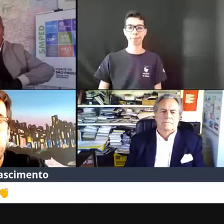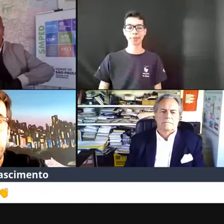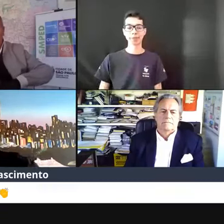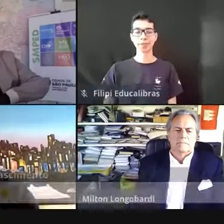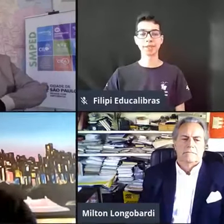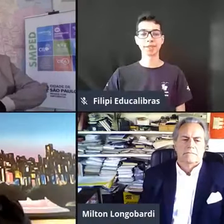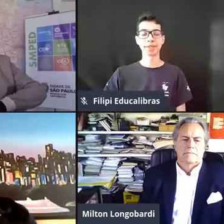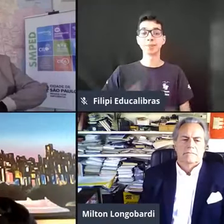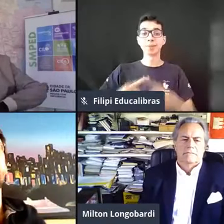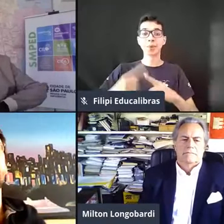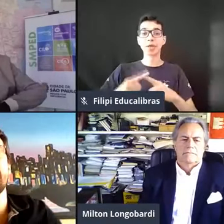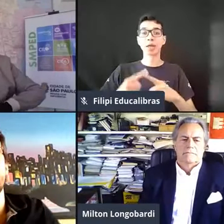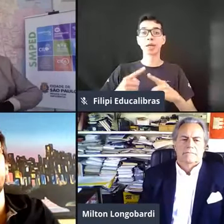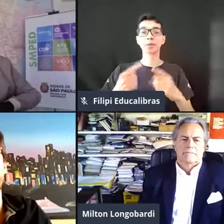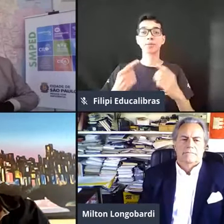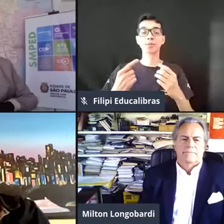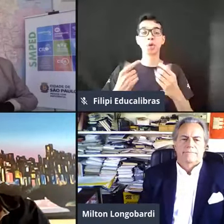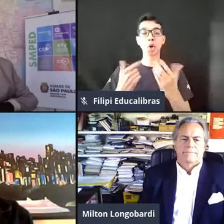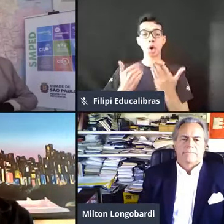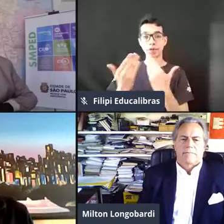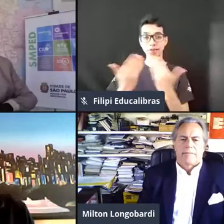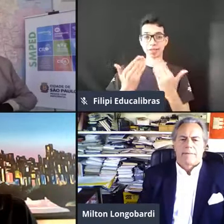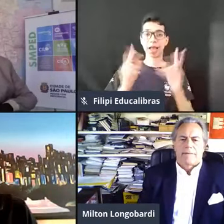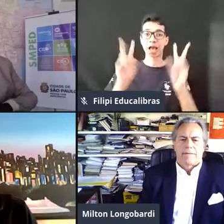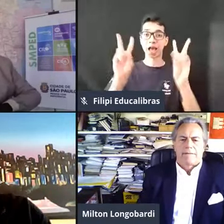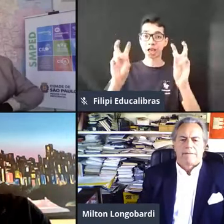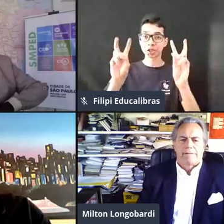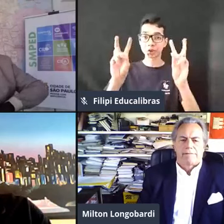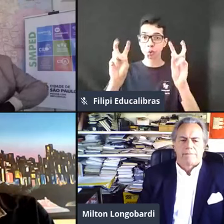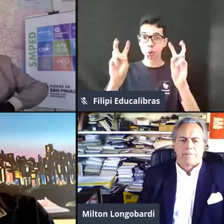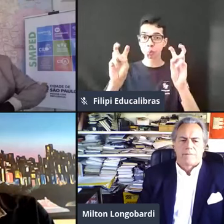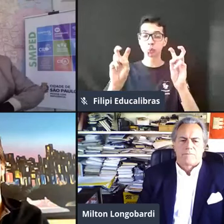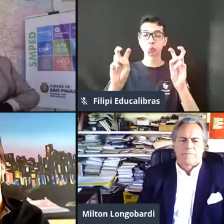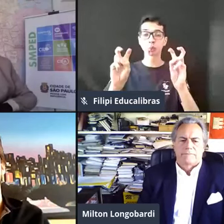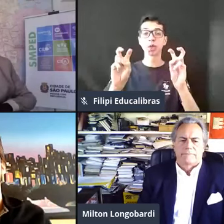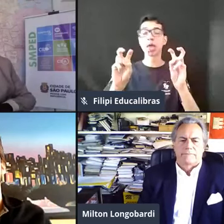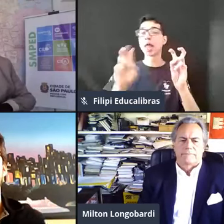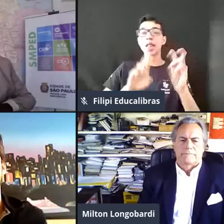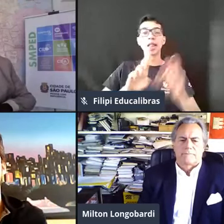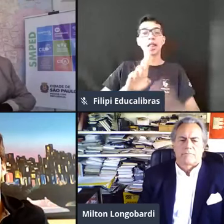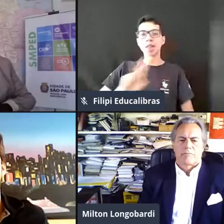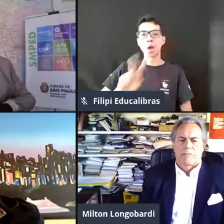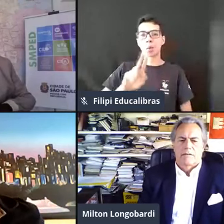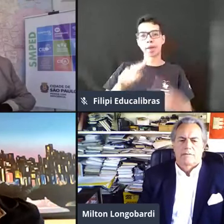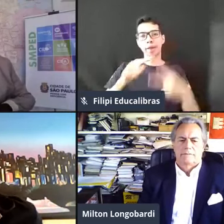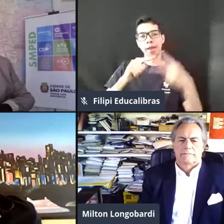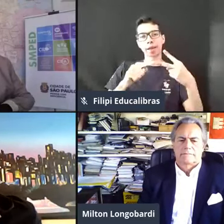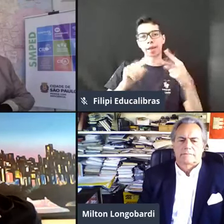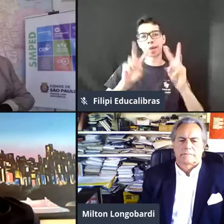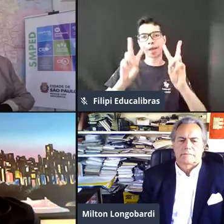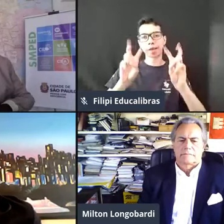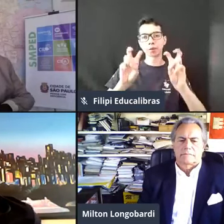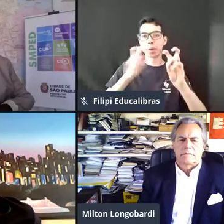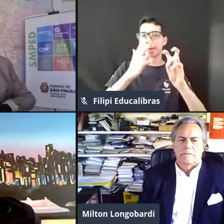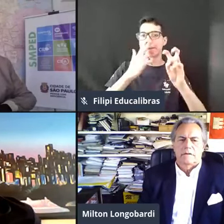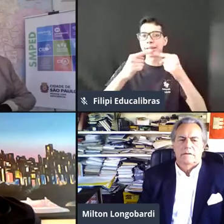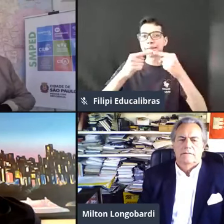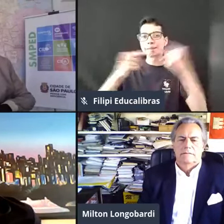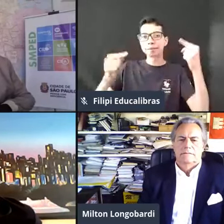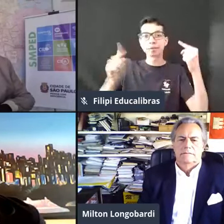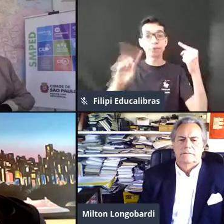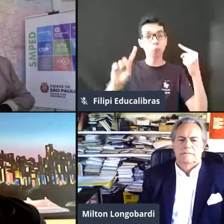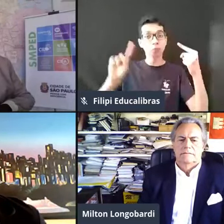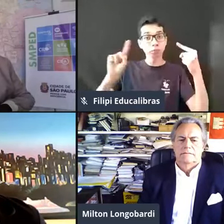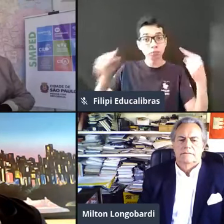essa convergência de temas que nós fizemos aqui, exercitamos aqui durante essa hora. Eu agradeço muito